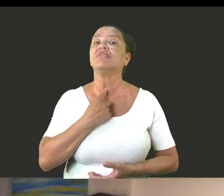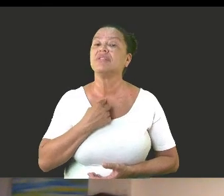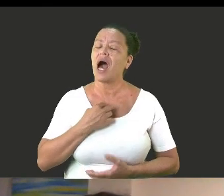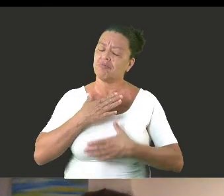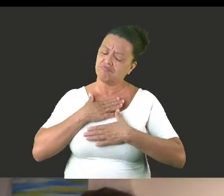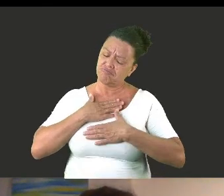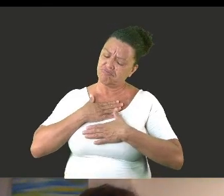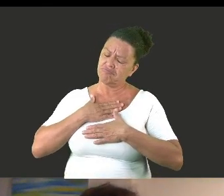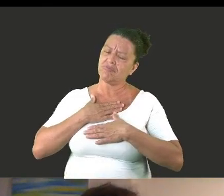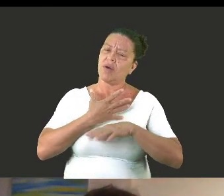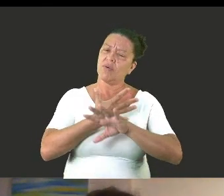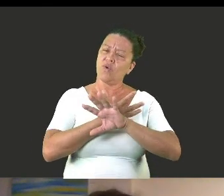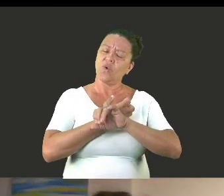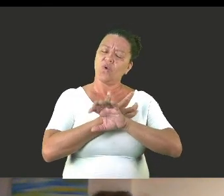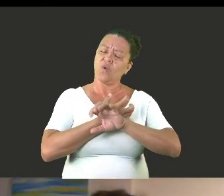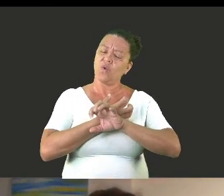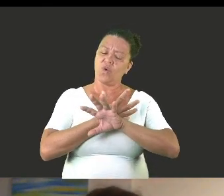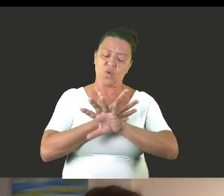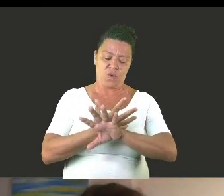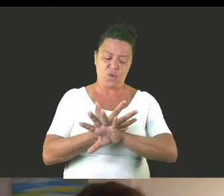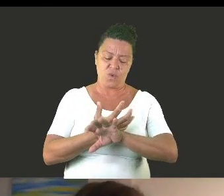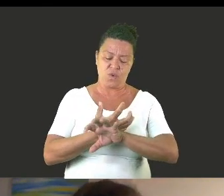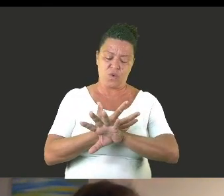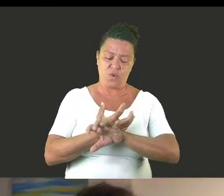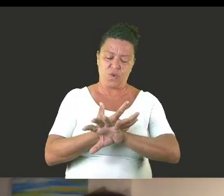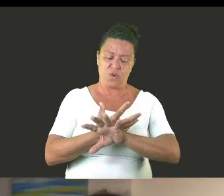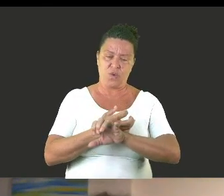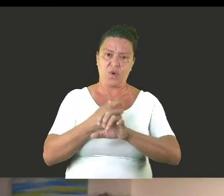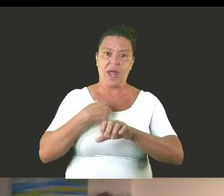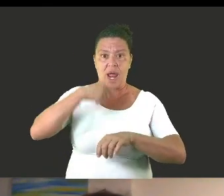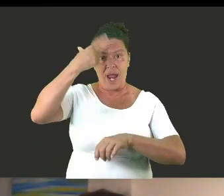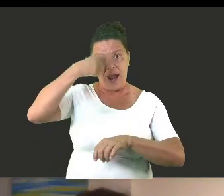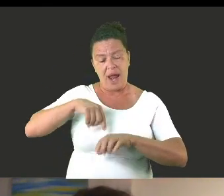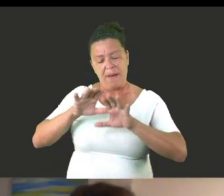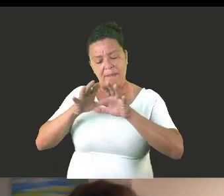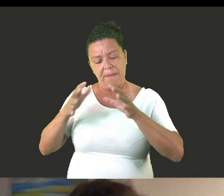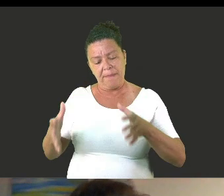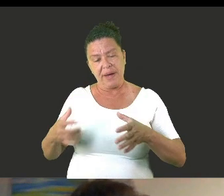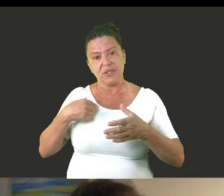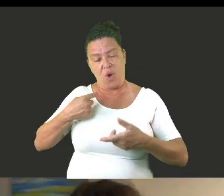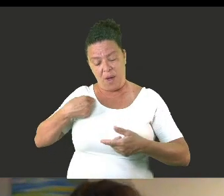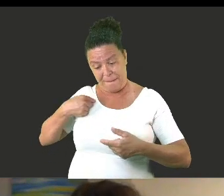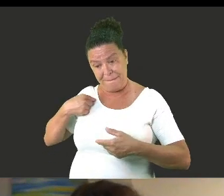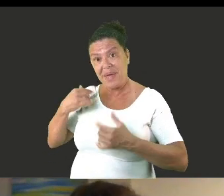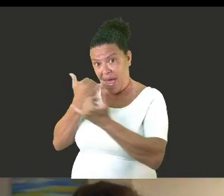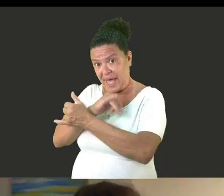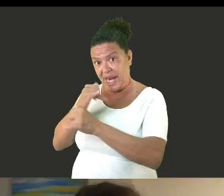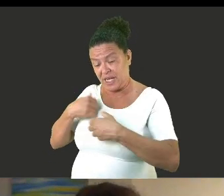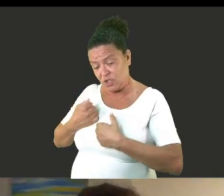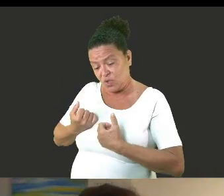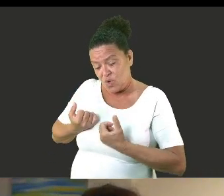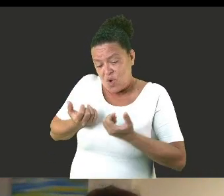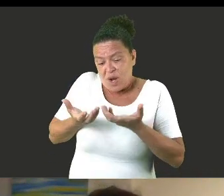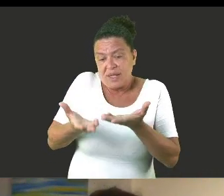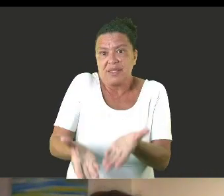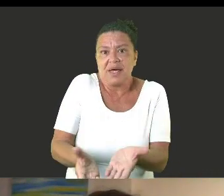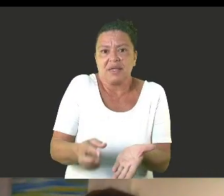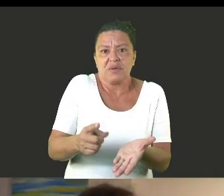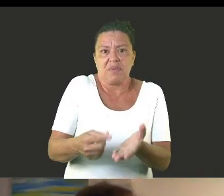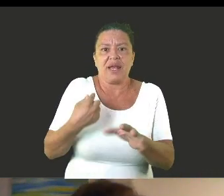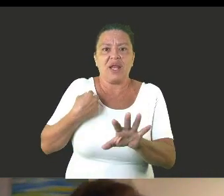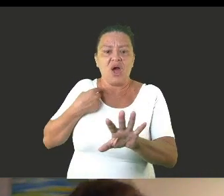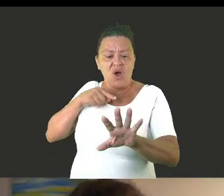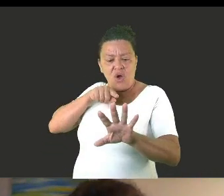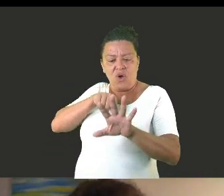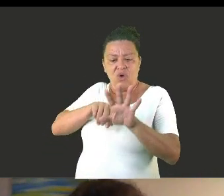do magnetizador, ou seja, do passista, daquele que está transferindo as suas energias vitais para